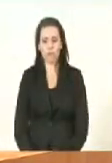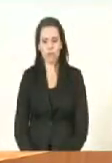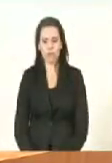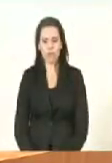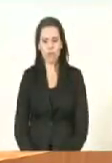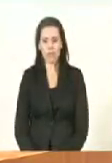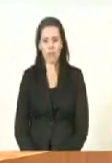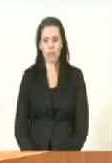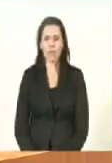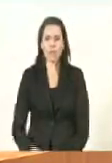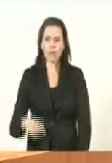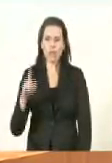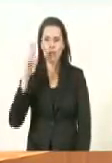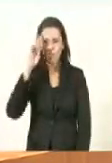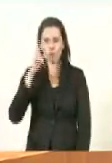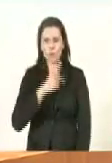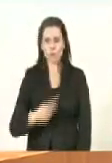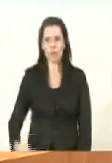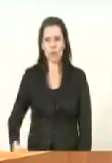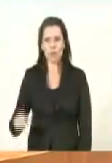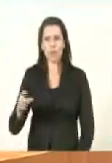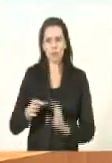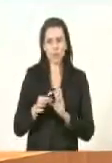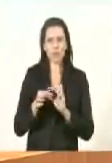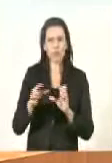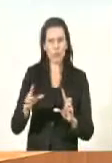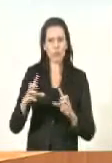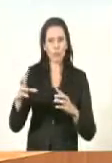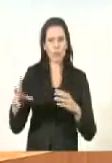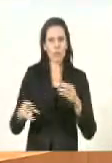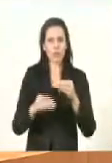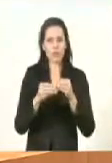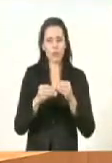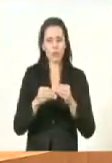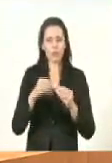uma parte aqui ao deputado José Inácio e o Hélio do Curso, para finalizar.